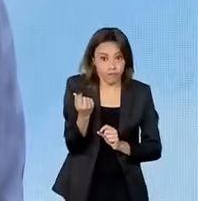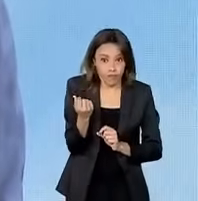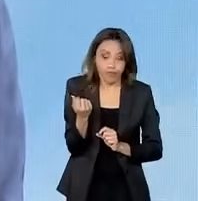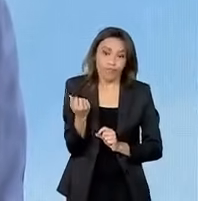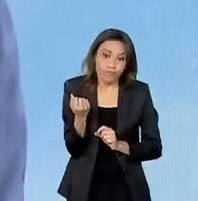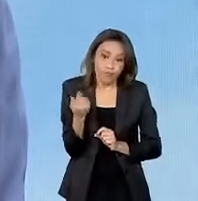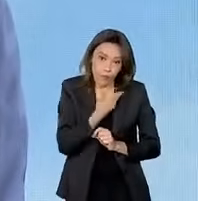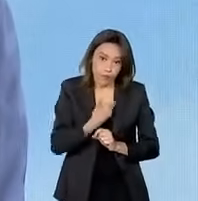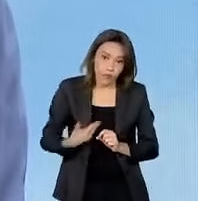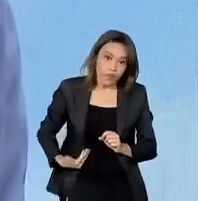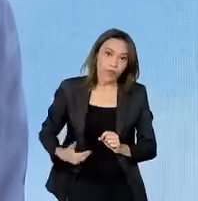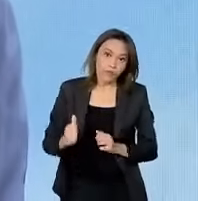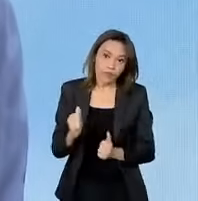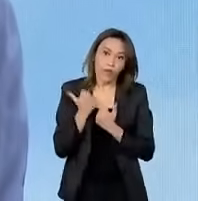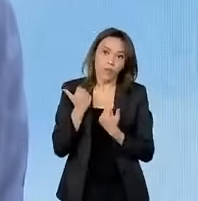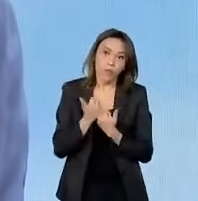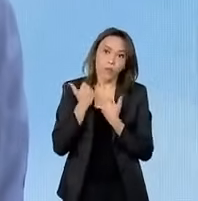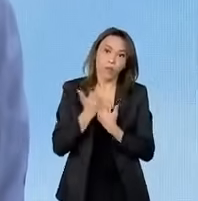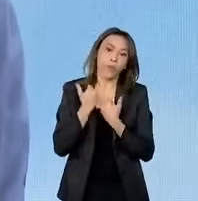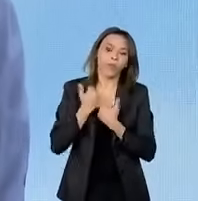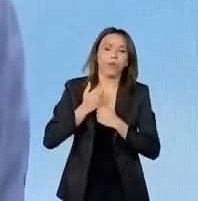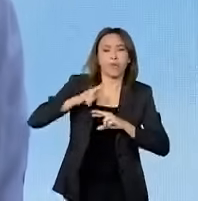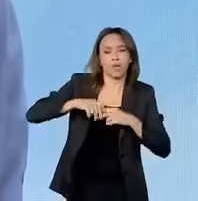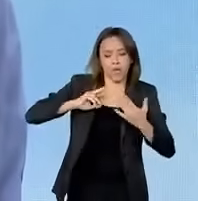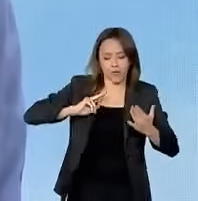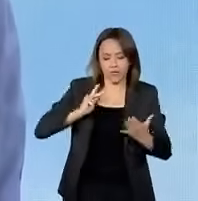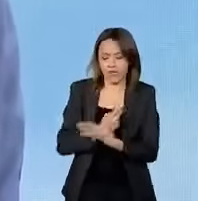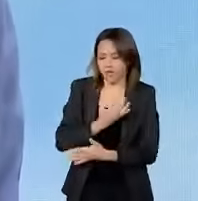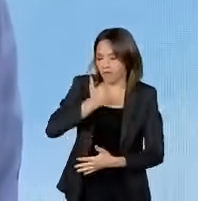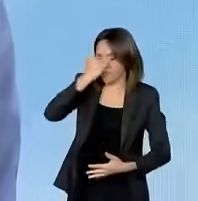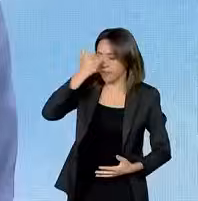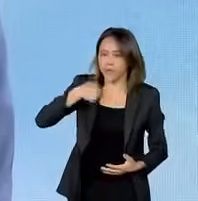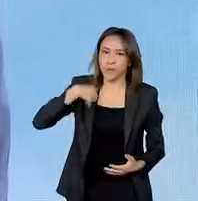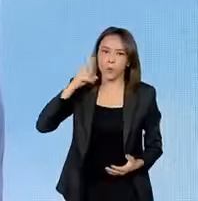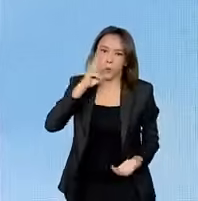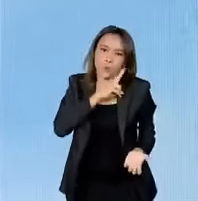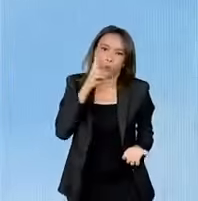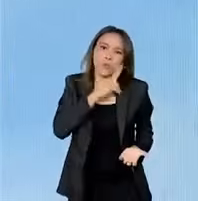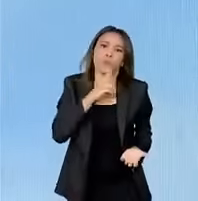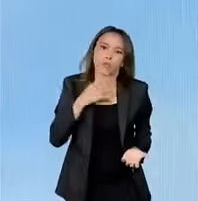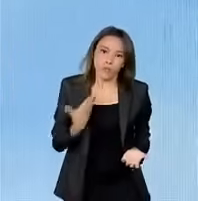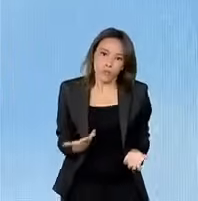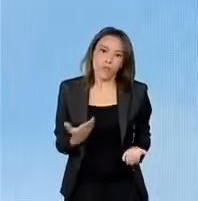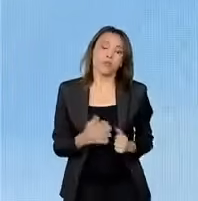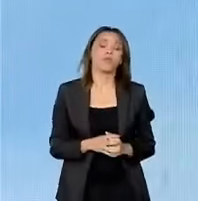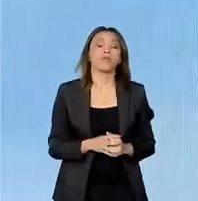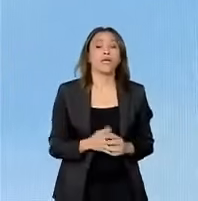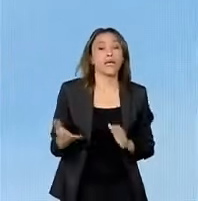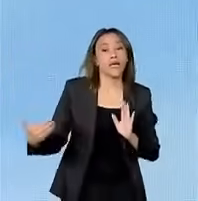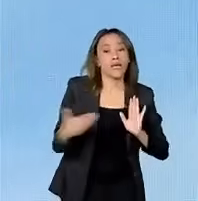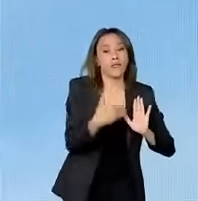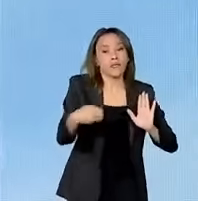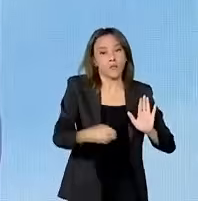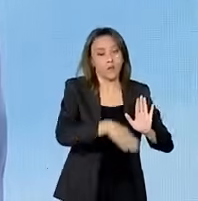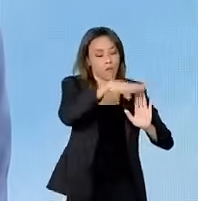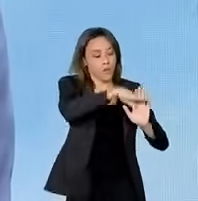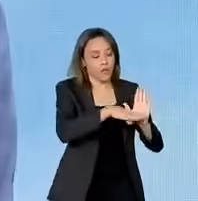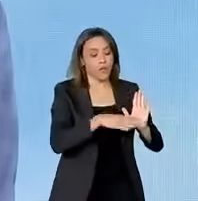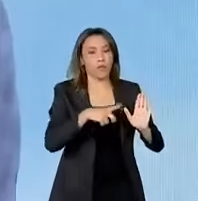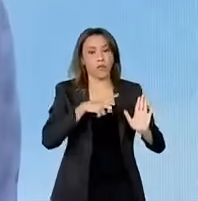calamidades e situação de emergência. Esse novo Minha Casa Minha Vida amplia a faixa